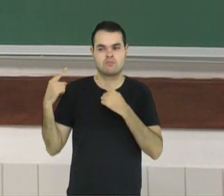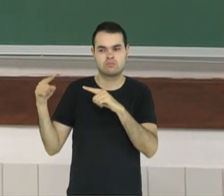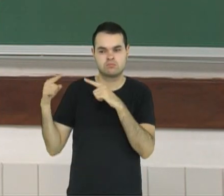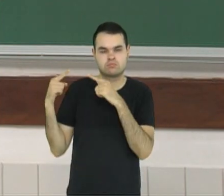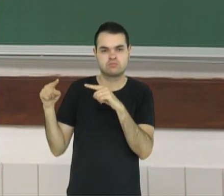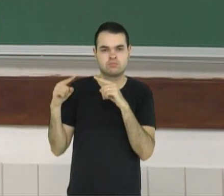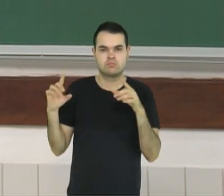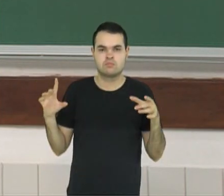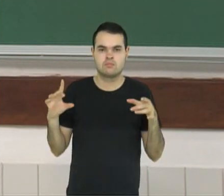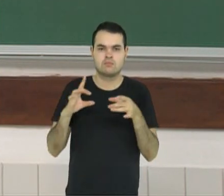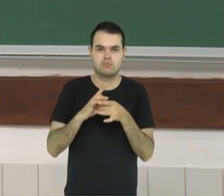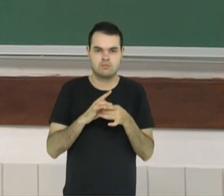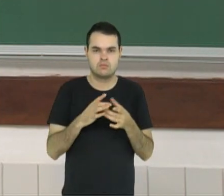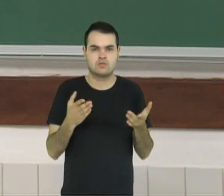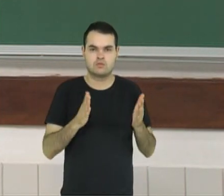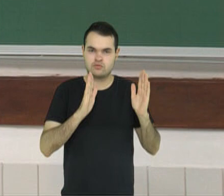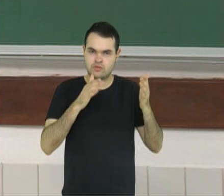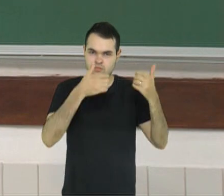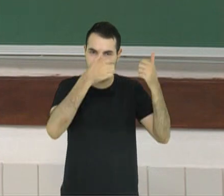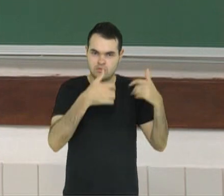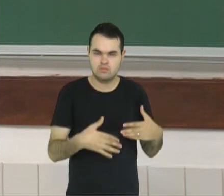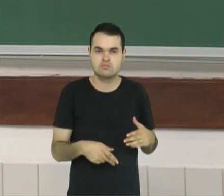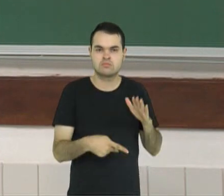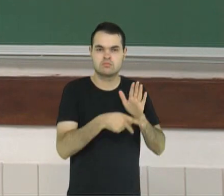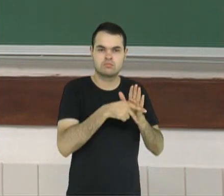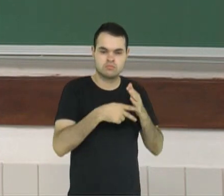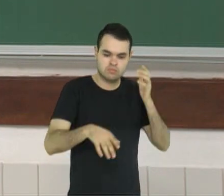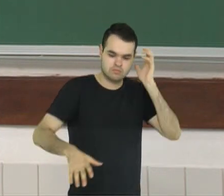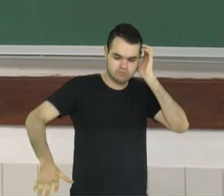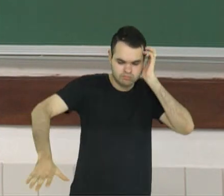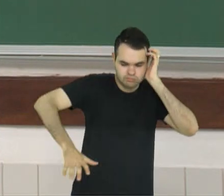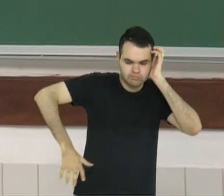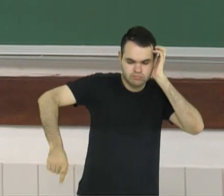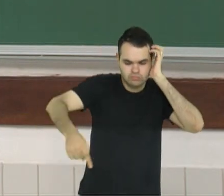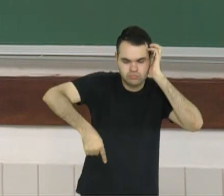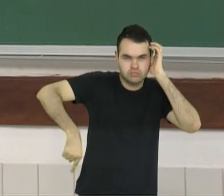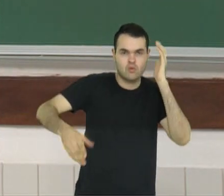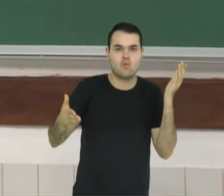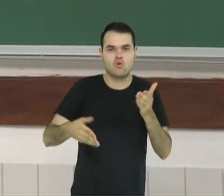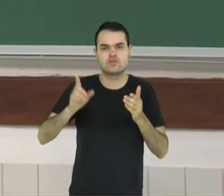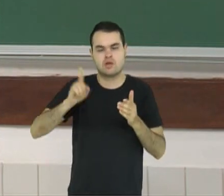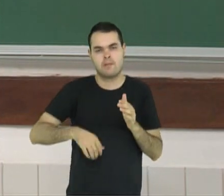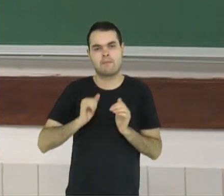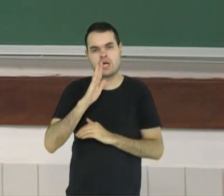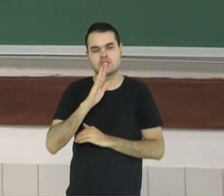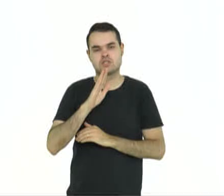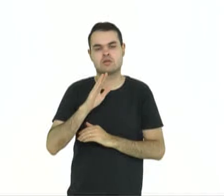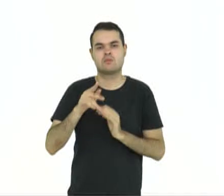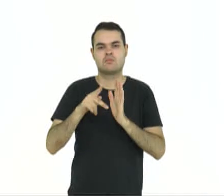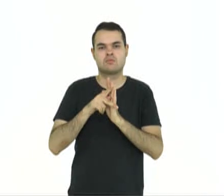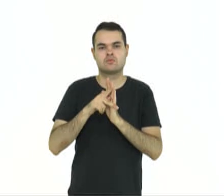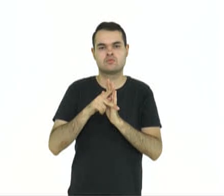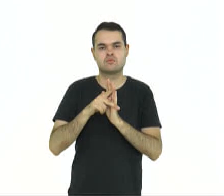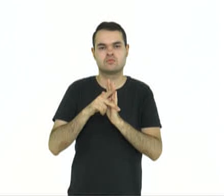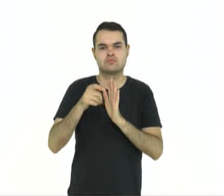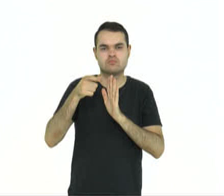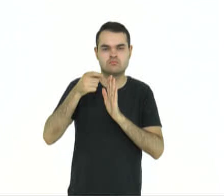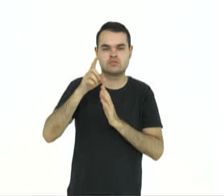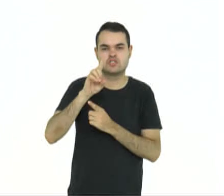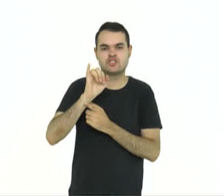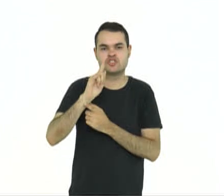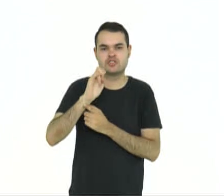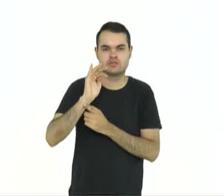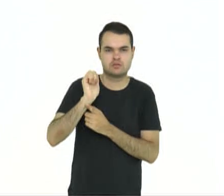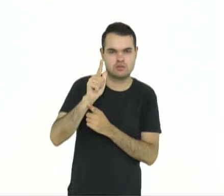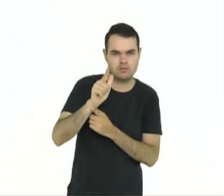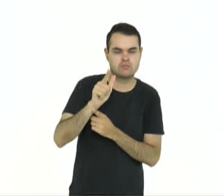Agora, como o Grand Flash já colocou a mesma mixagem, eles já podem fazer tudo digitalmente, que é mais interessante. E o rap, que é o mestre cerimônia que eu falei